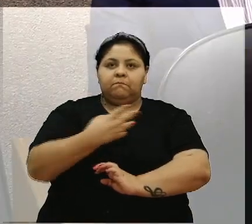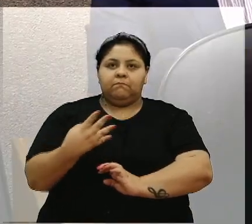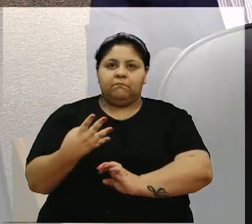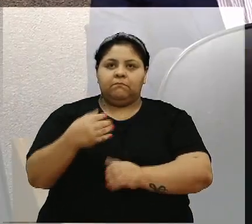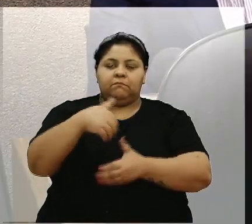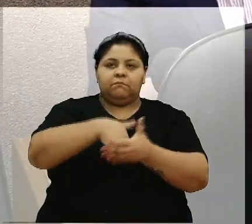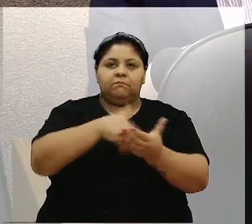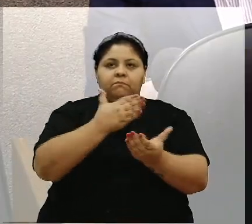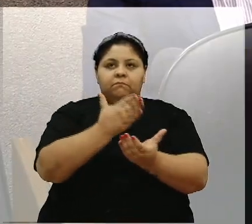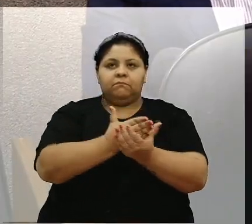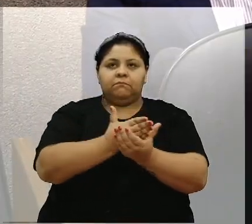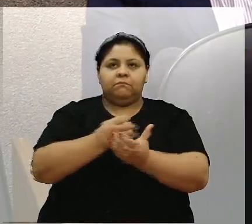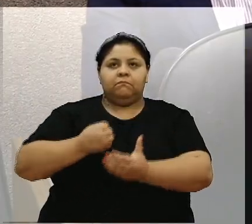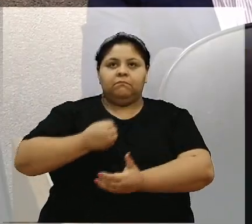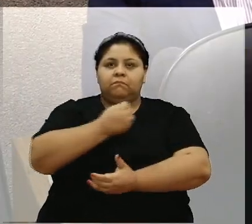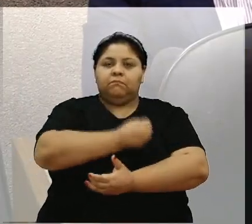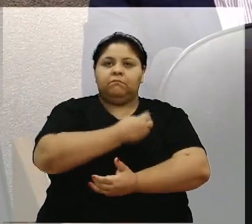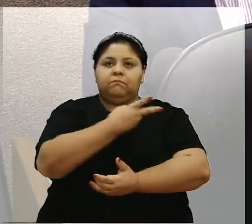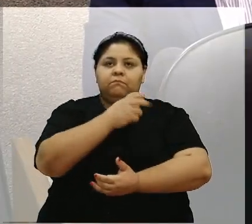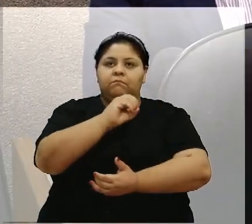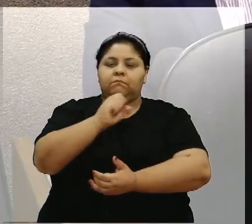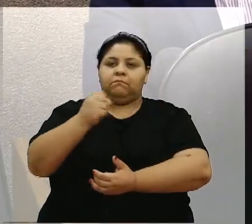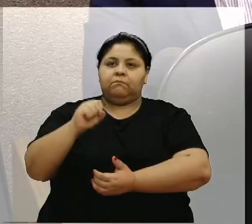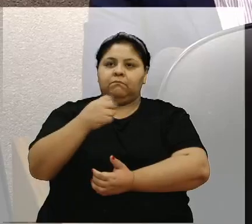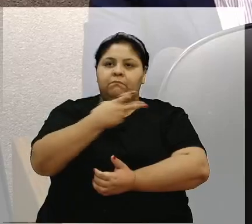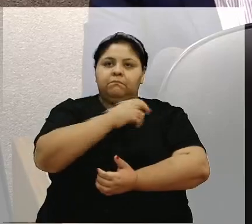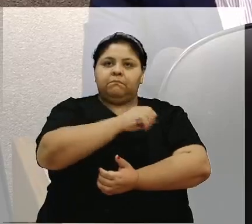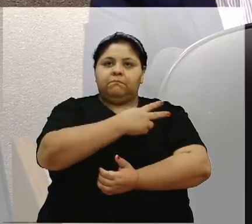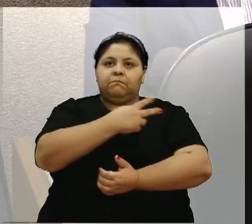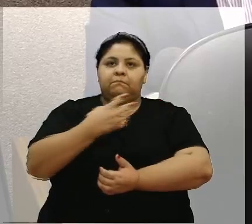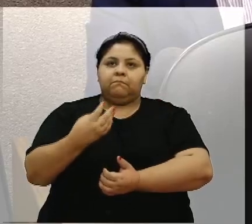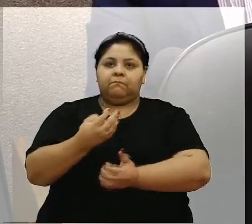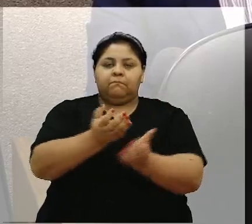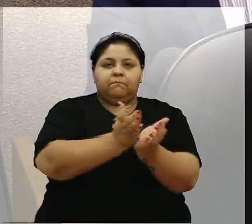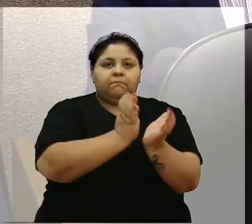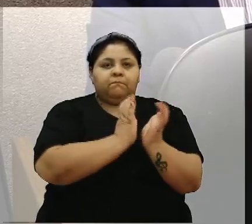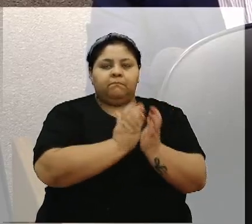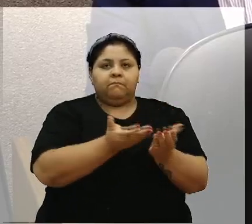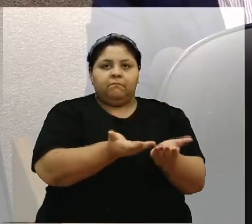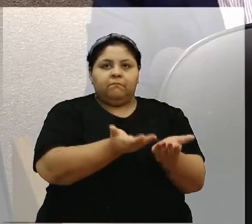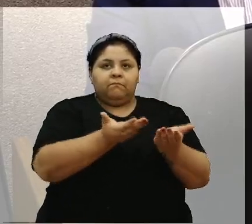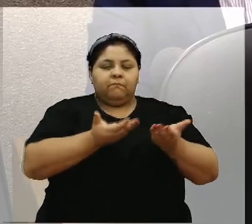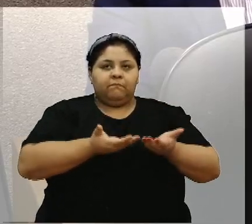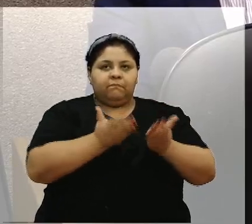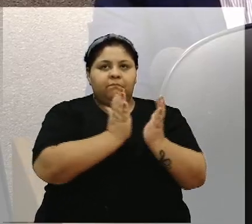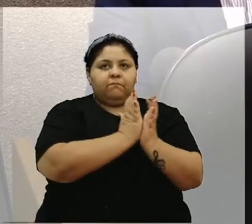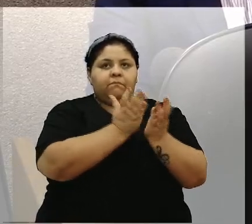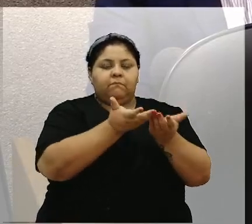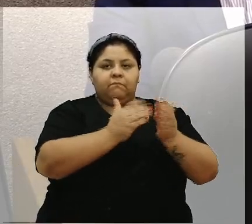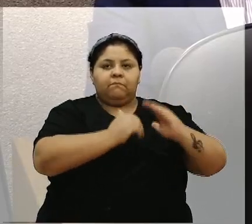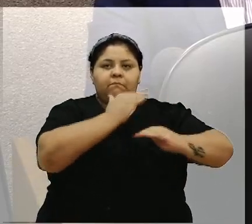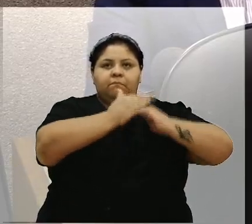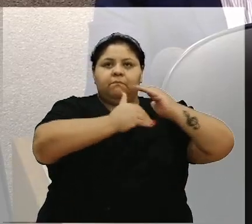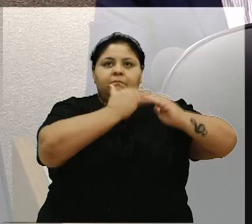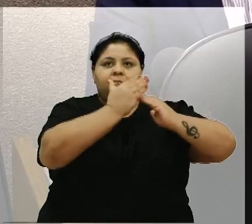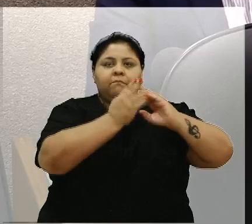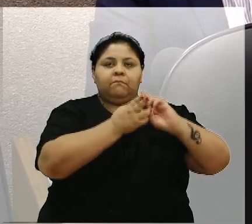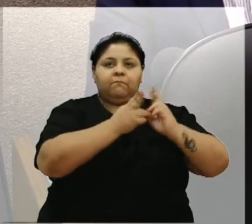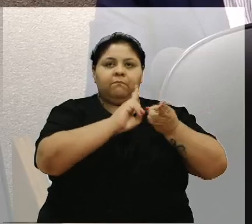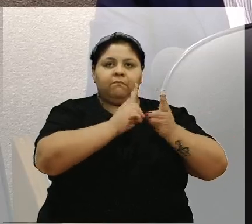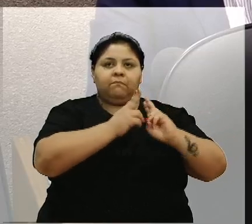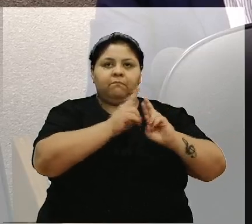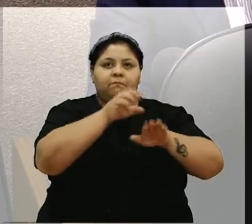163/2024, contido no processo número 208/2024. Recebe esta Comissão de Desenvolvimento